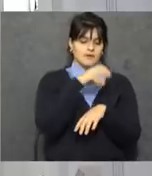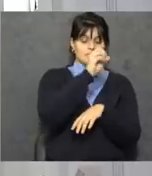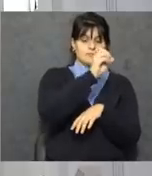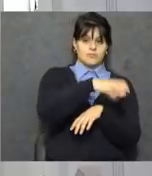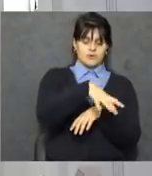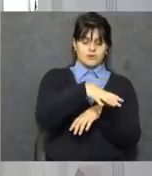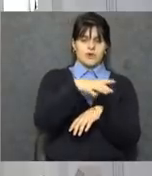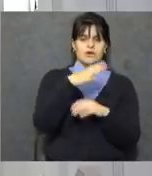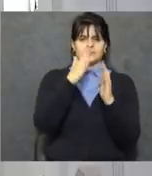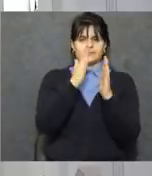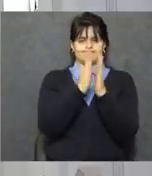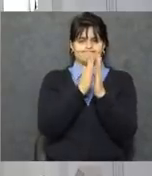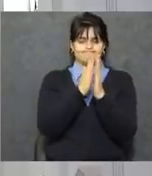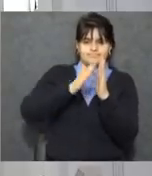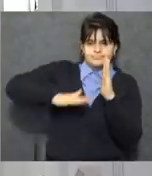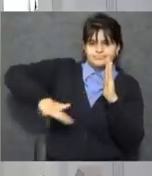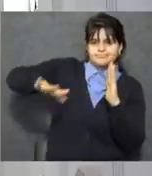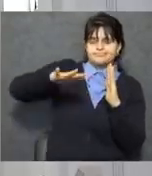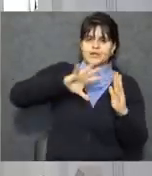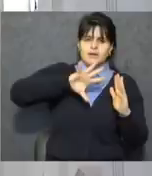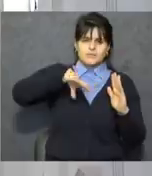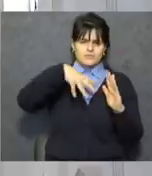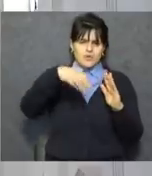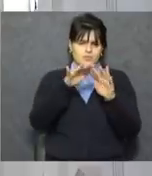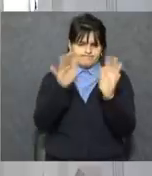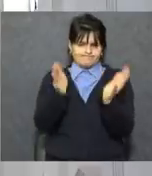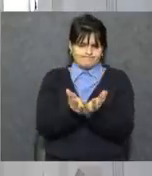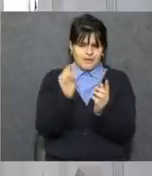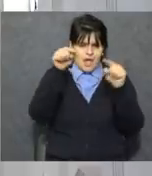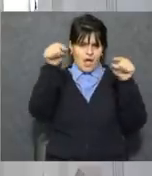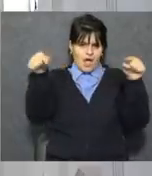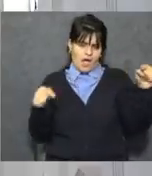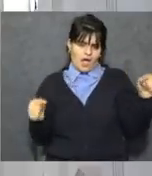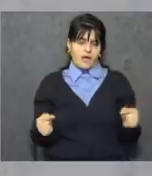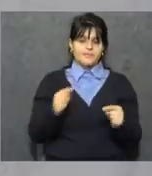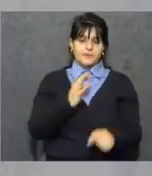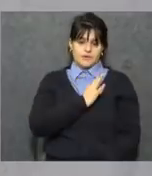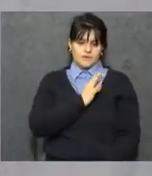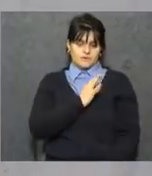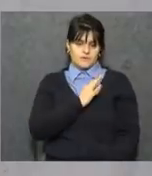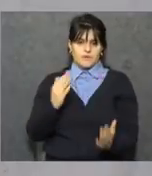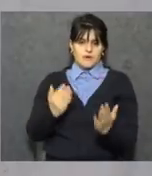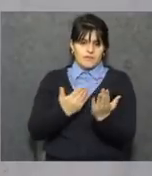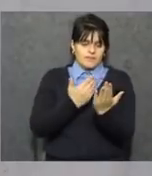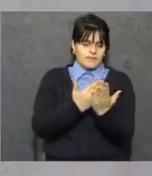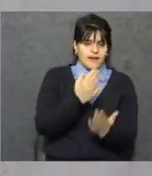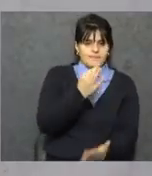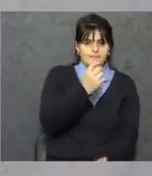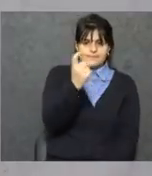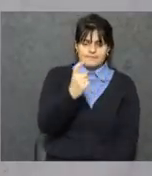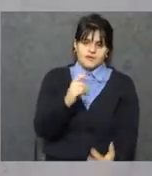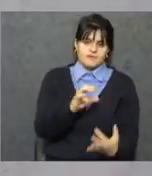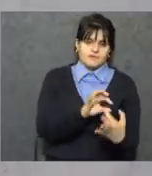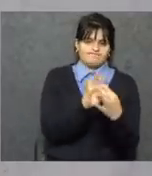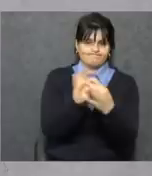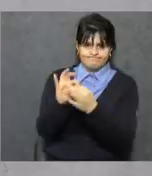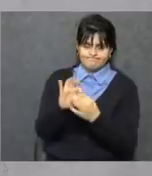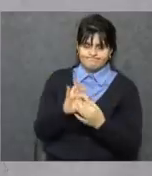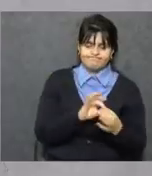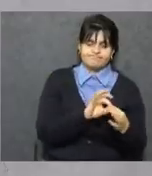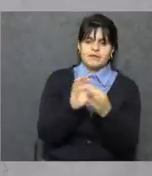E paróquias do mundo inteiro, para que o Senhor as conserve na unidade e na paz, e elas ajudem